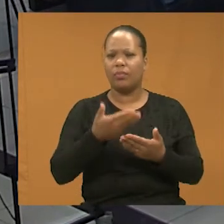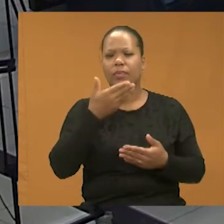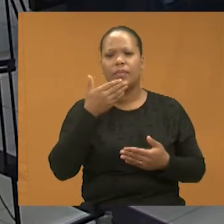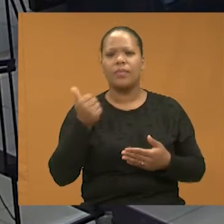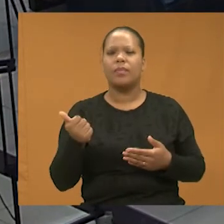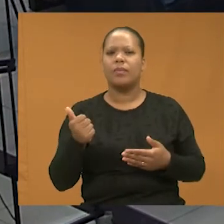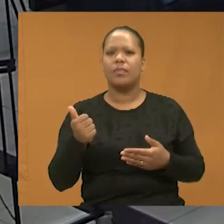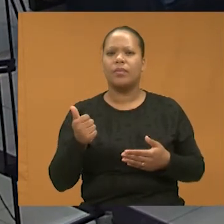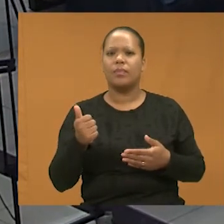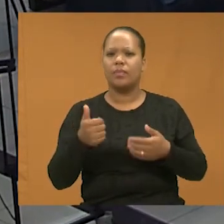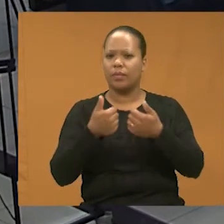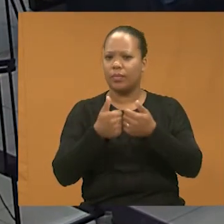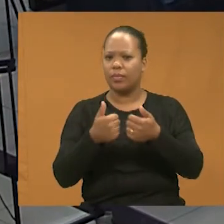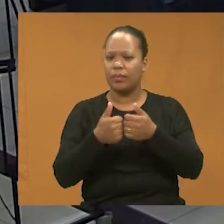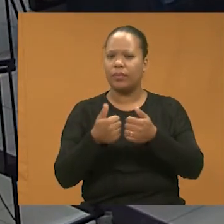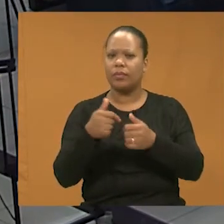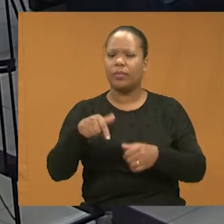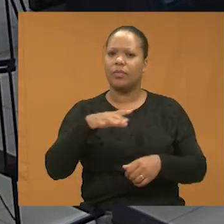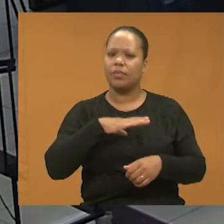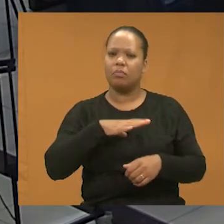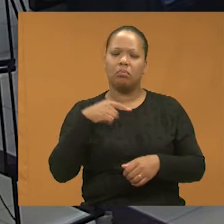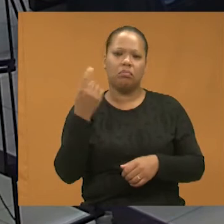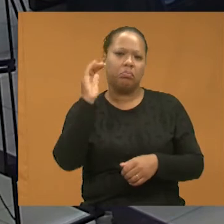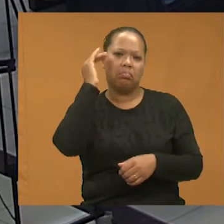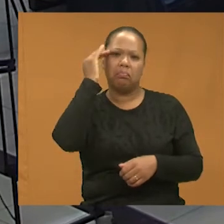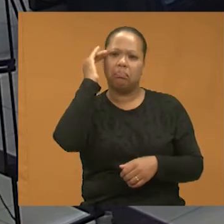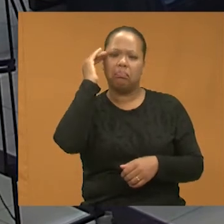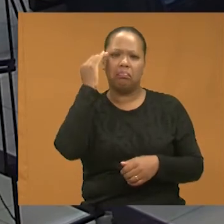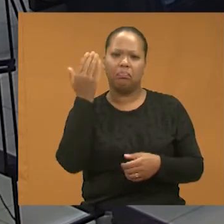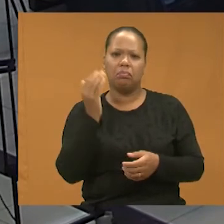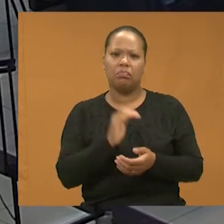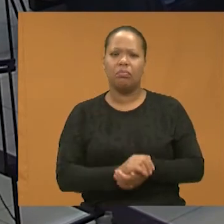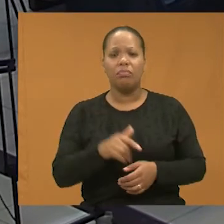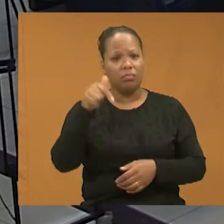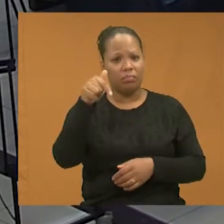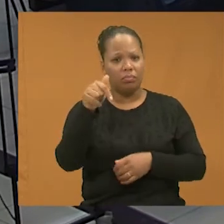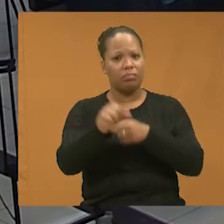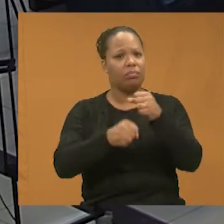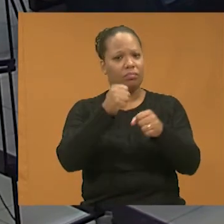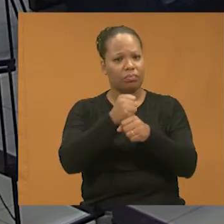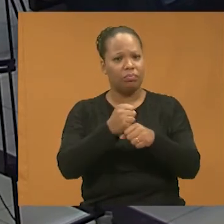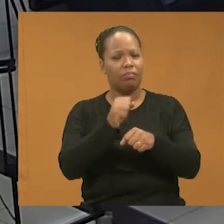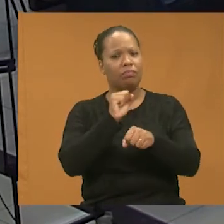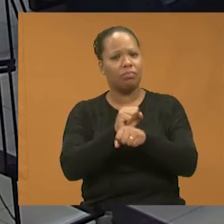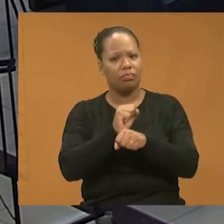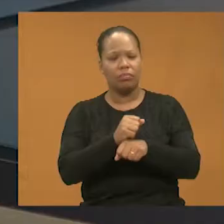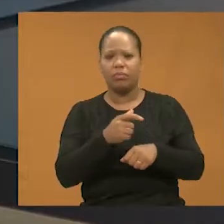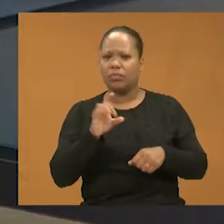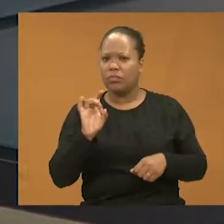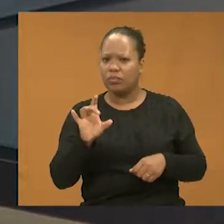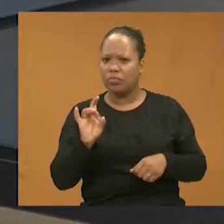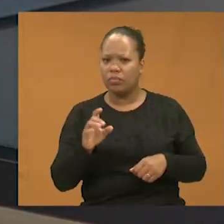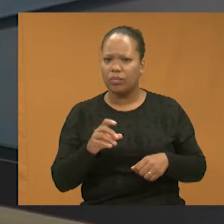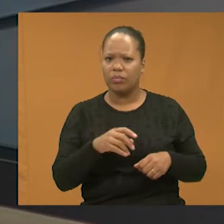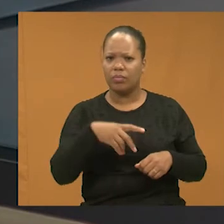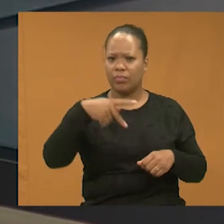transporte na nossa cidade. E a gente não entende. O vereador Paulinho de Esporte acabou de falar 7 anos. E não é só o Santa Paula, é o Vila